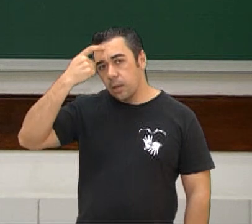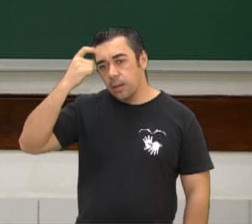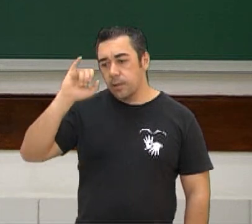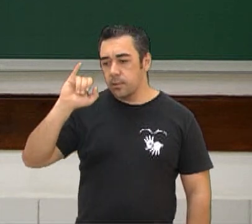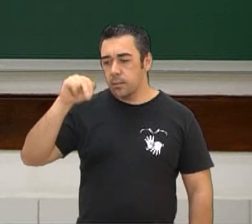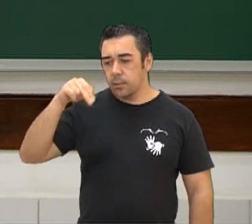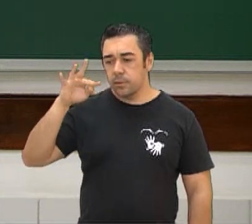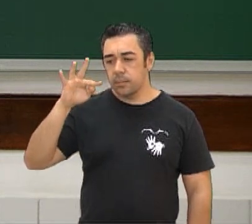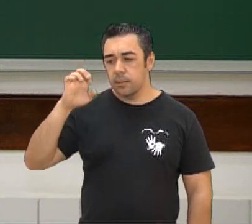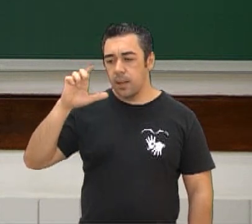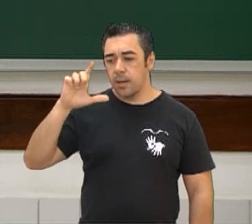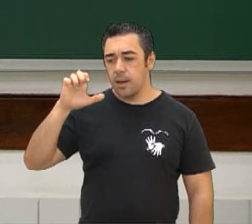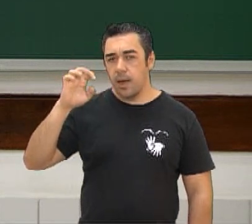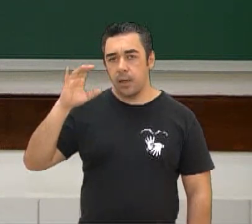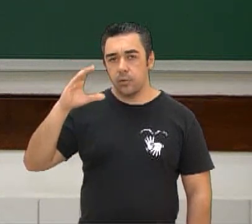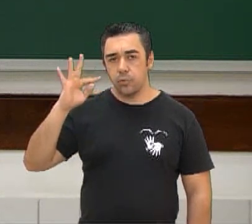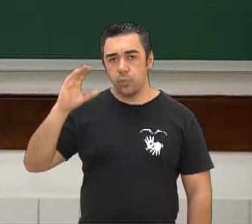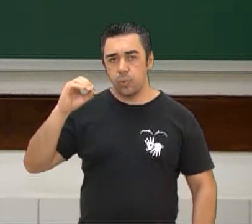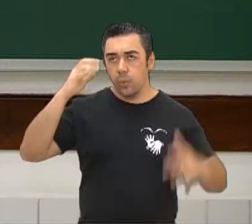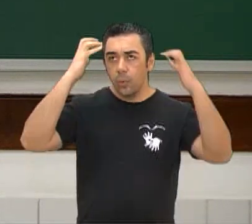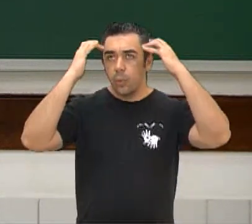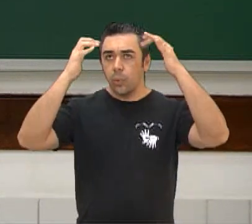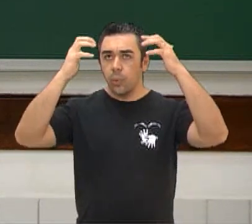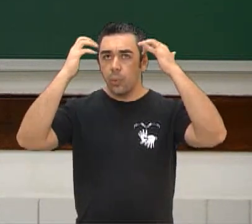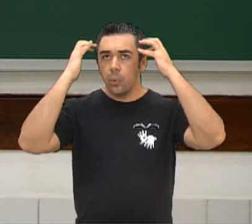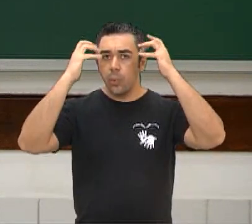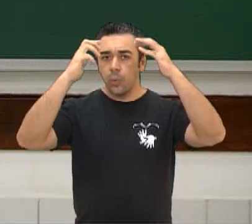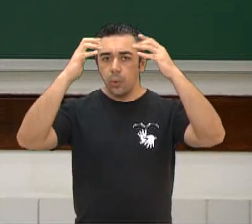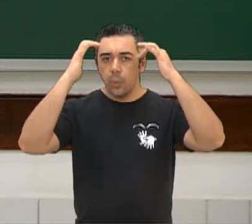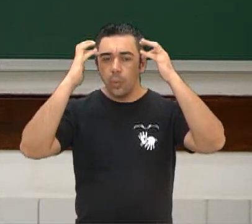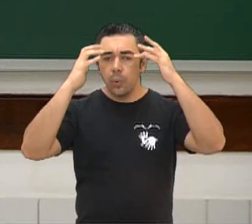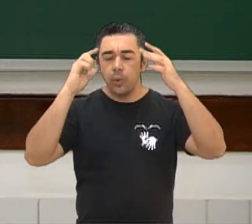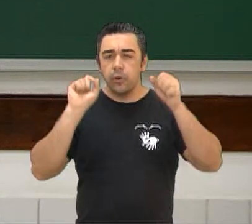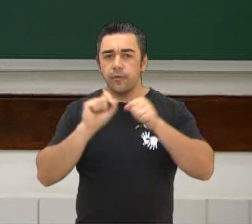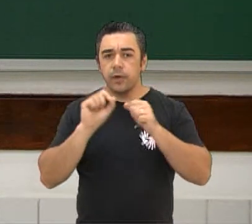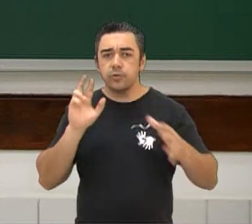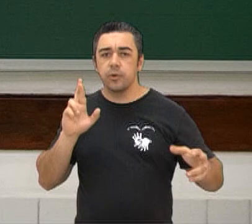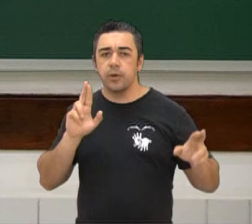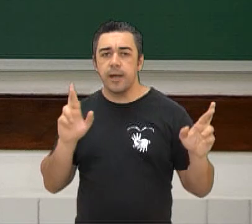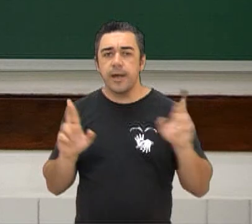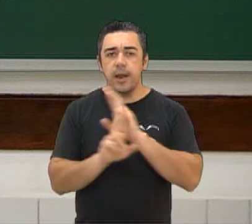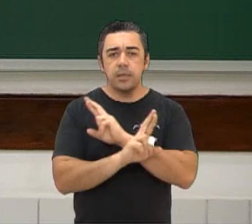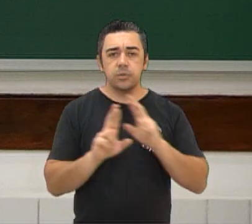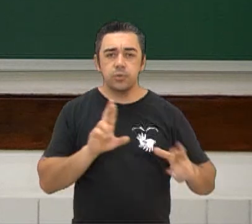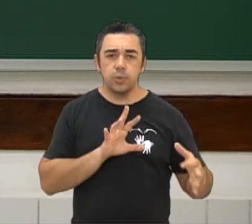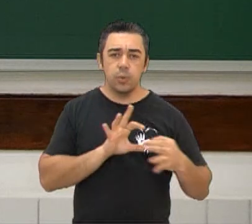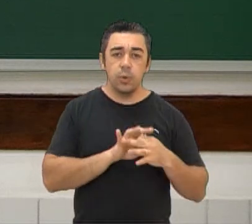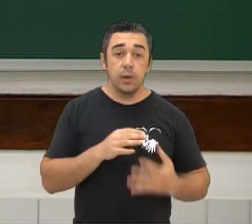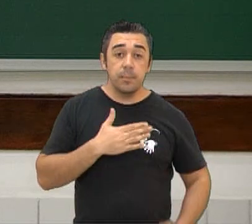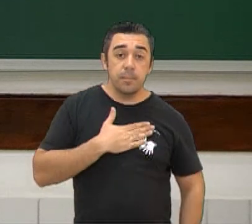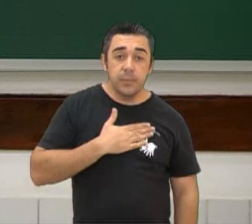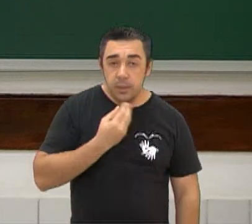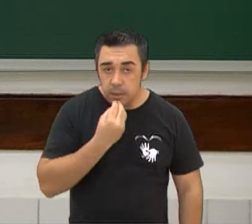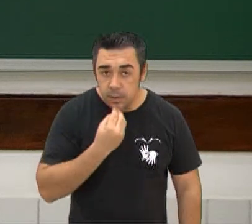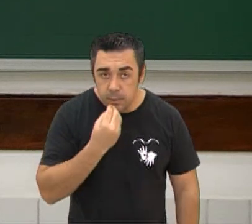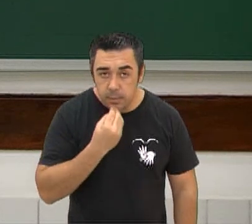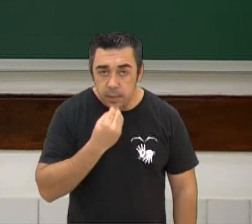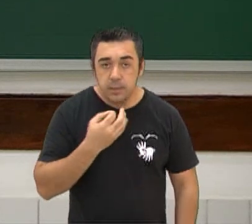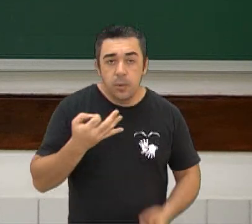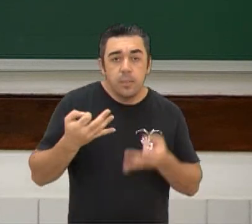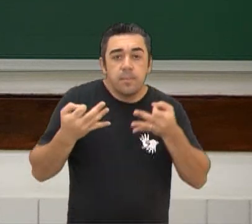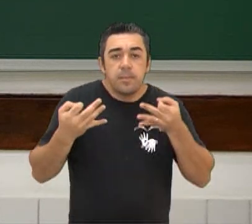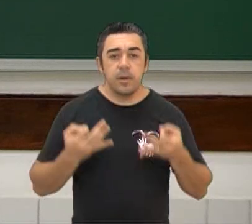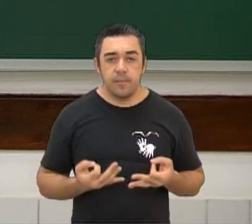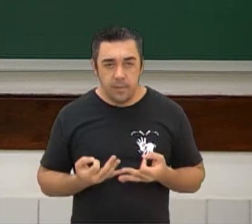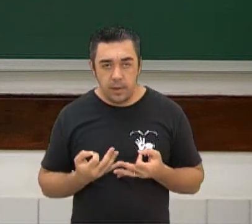para fazer essas outras inferências a partir da minha experiência perfeita, que foi